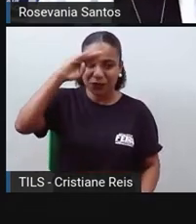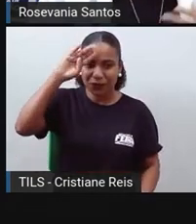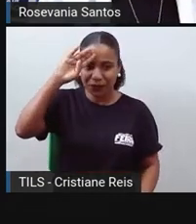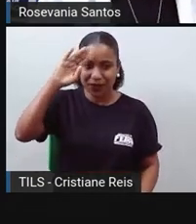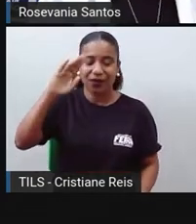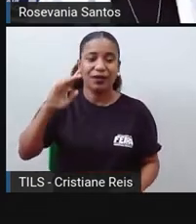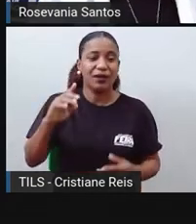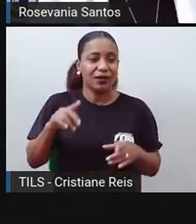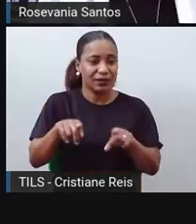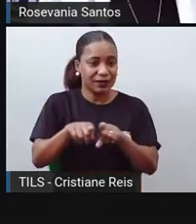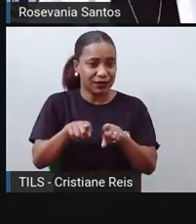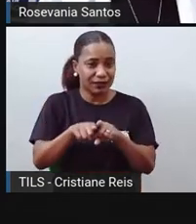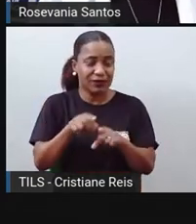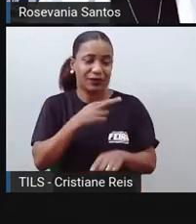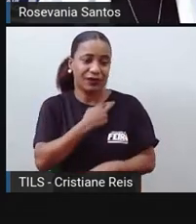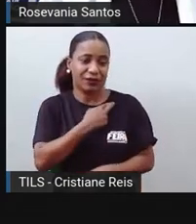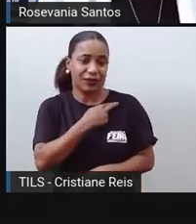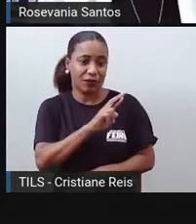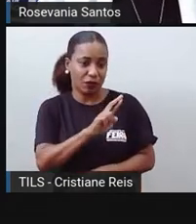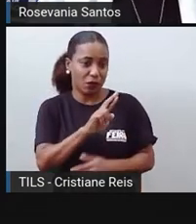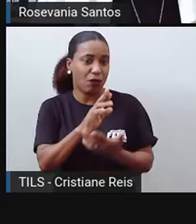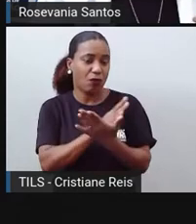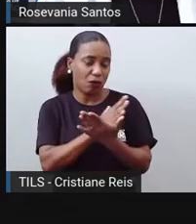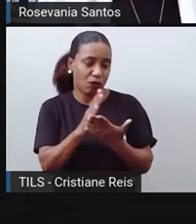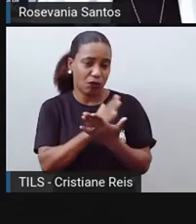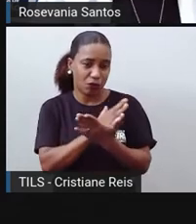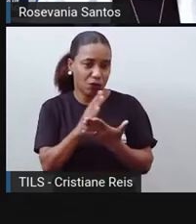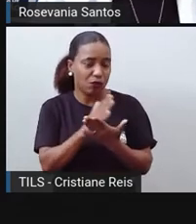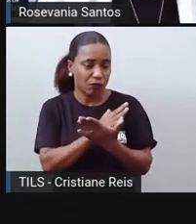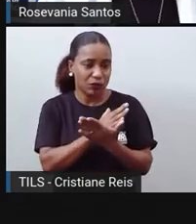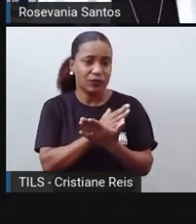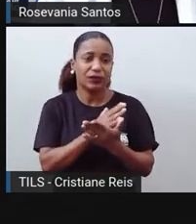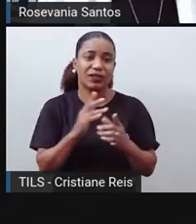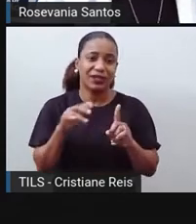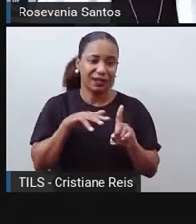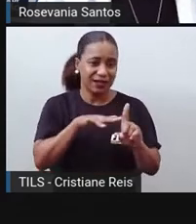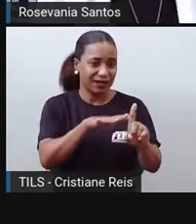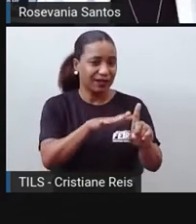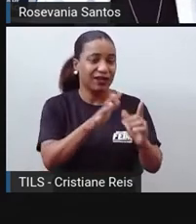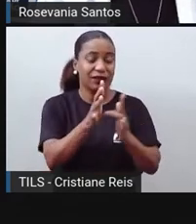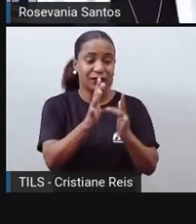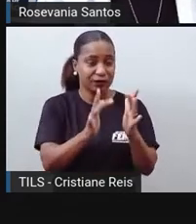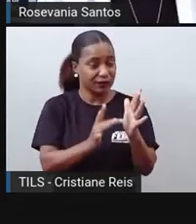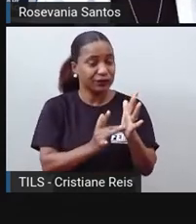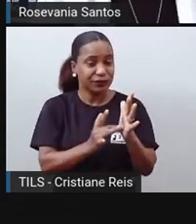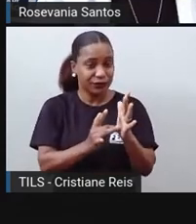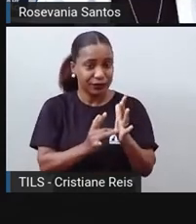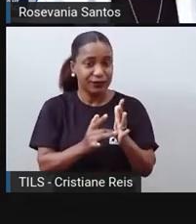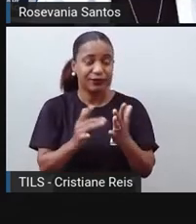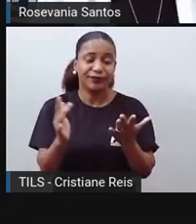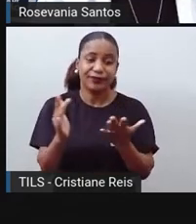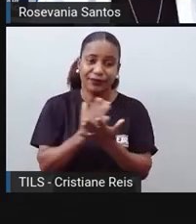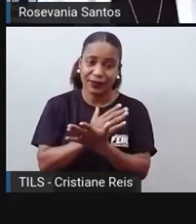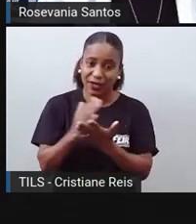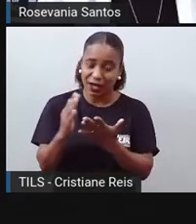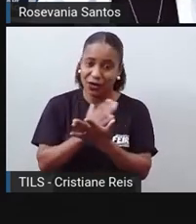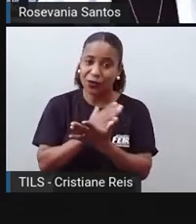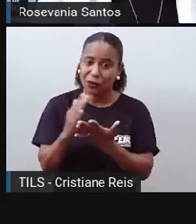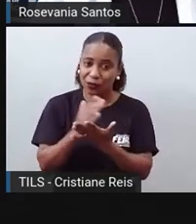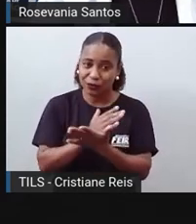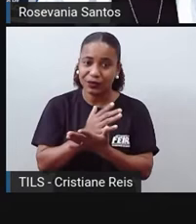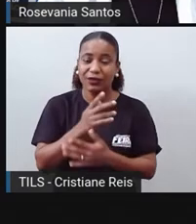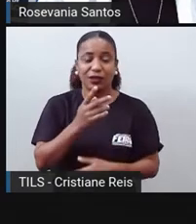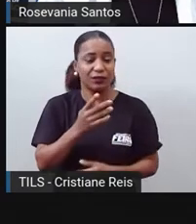também as religiões ligadas ao cristianismo, mas a maioria vai predominar aqui os muçulmanos. Alguns livros, alguns